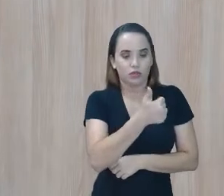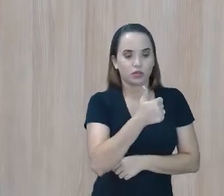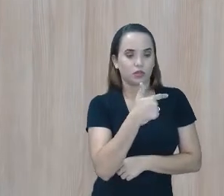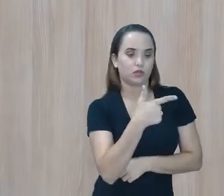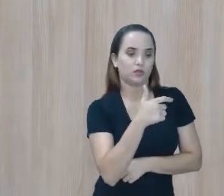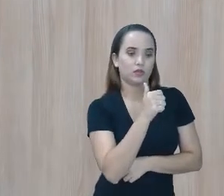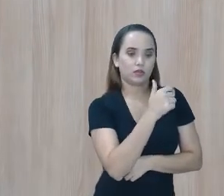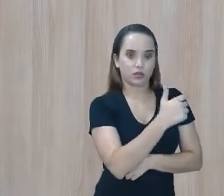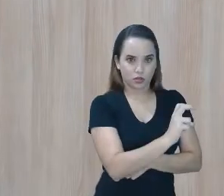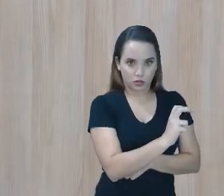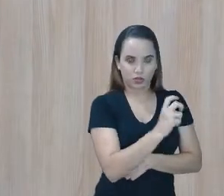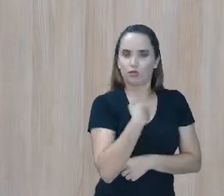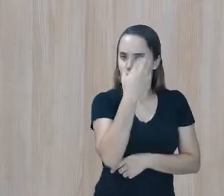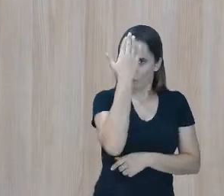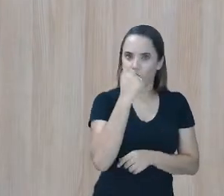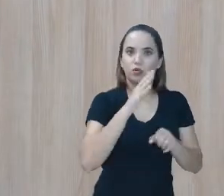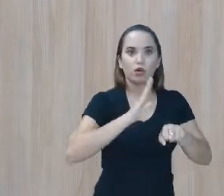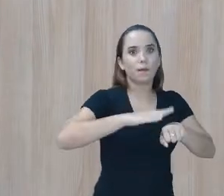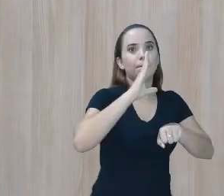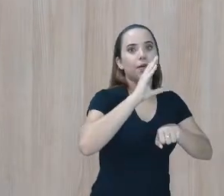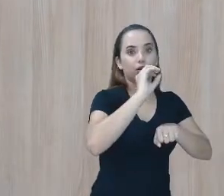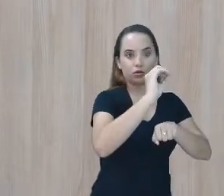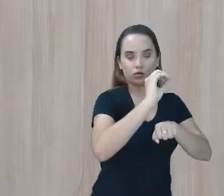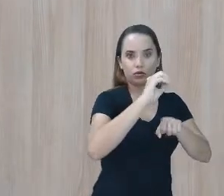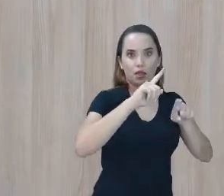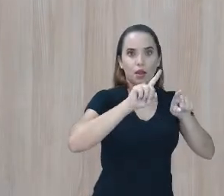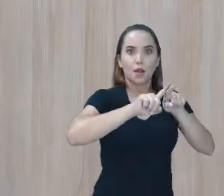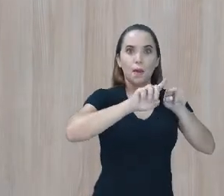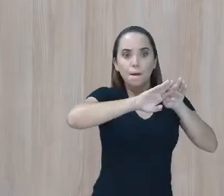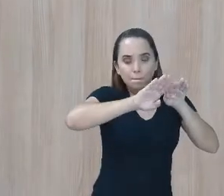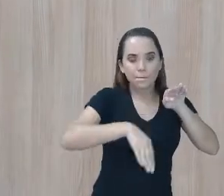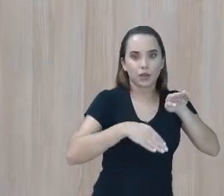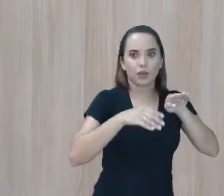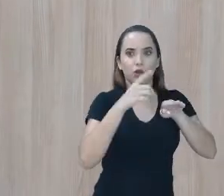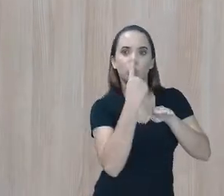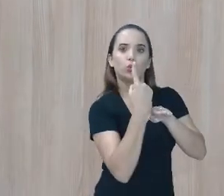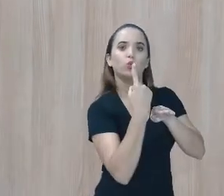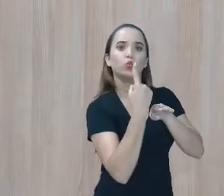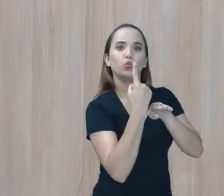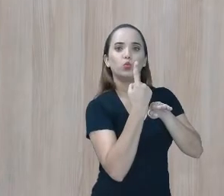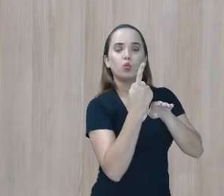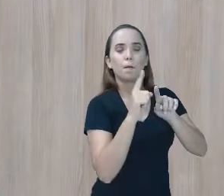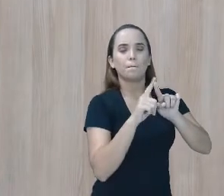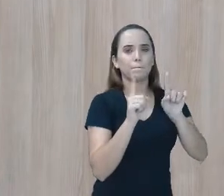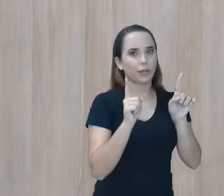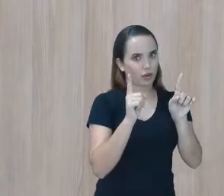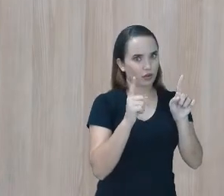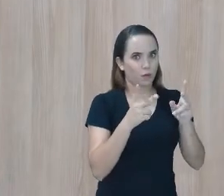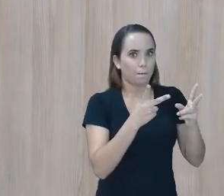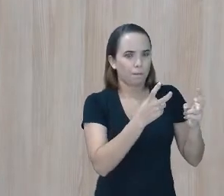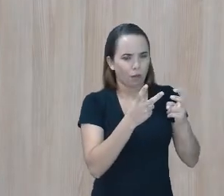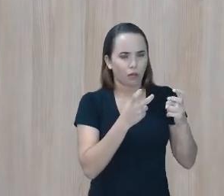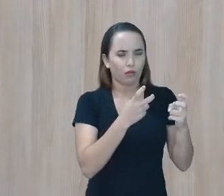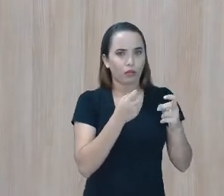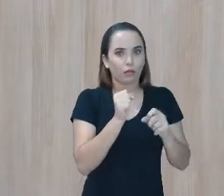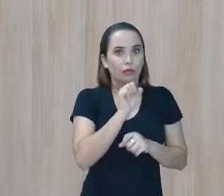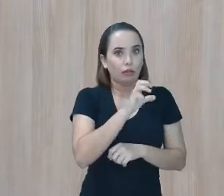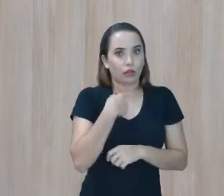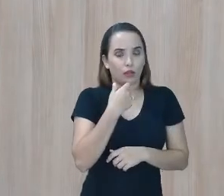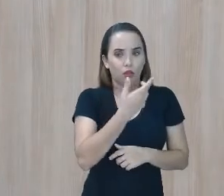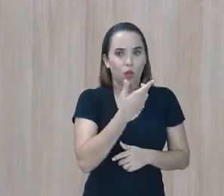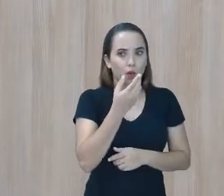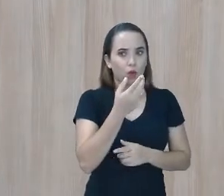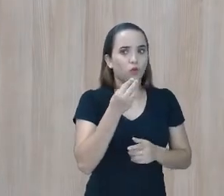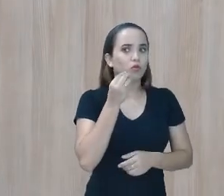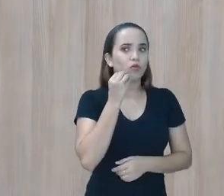0,125, eu sei que é um número maior do que 0 e menor do que 1. Agora, perceba que se eu fosse fazer esse